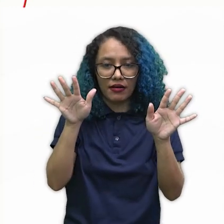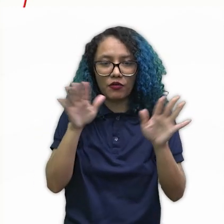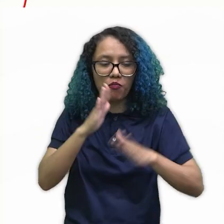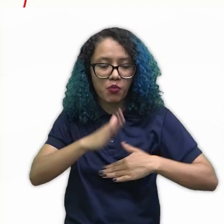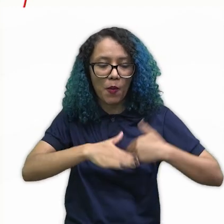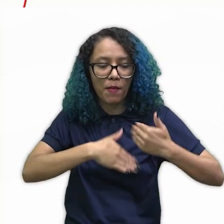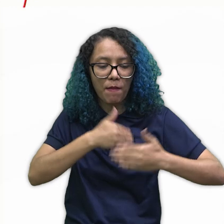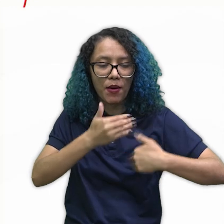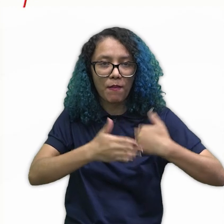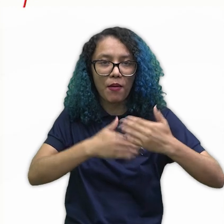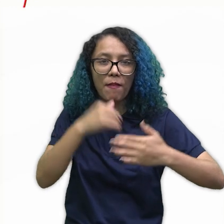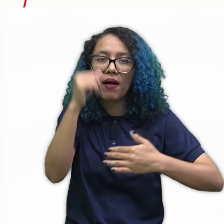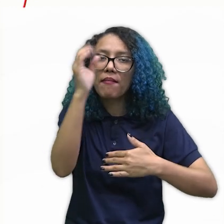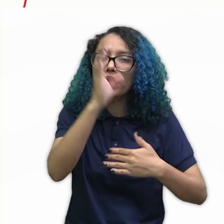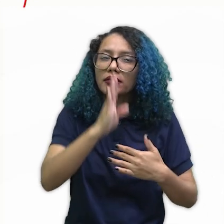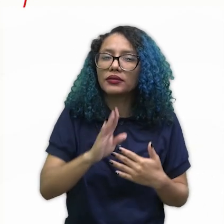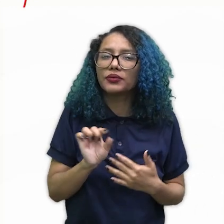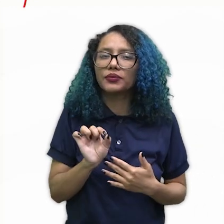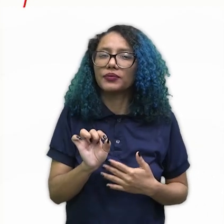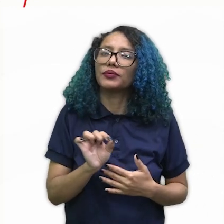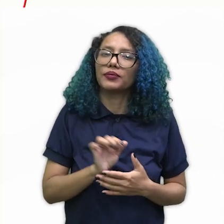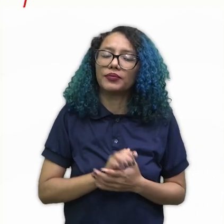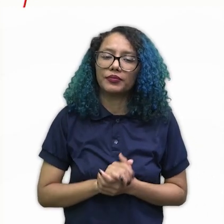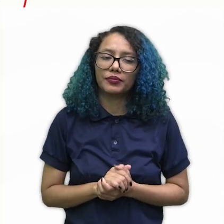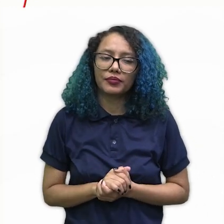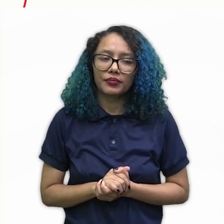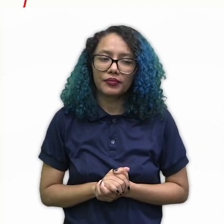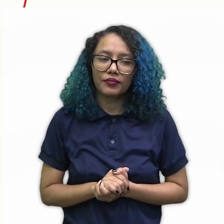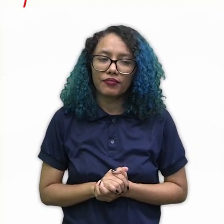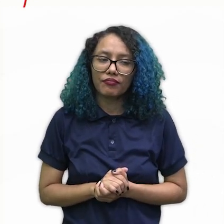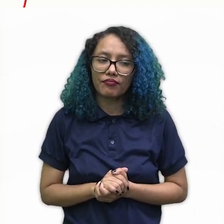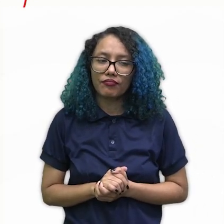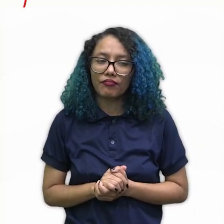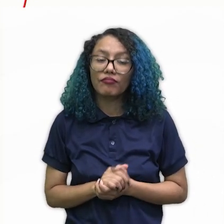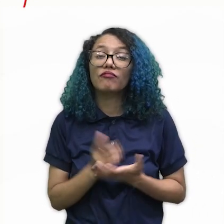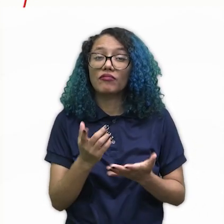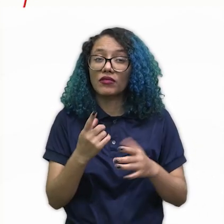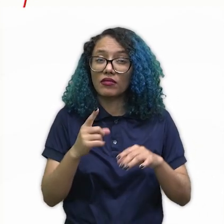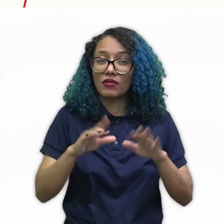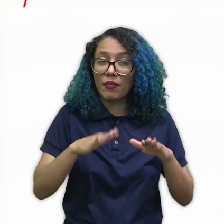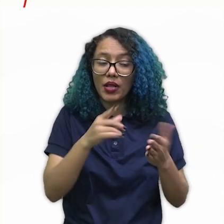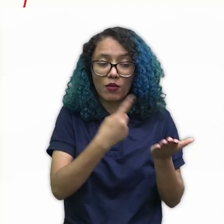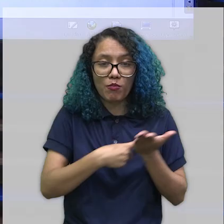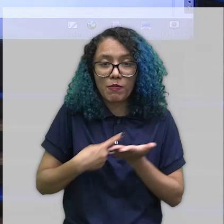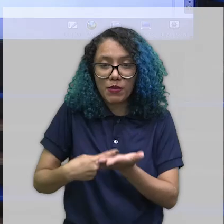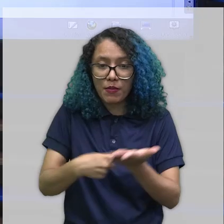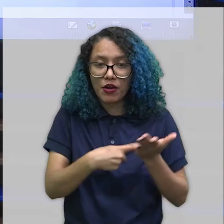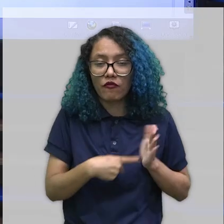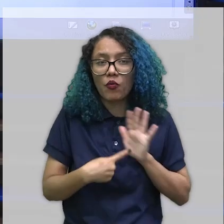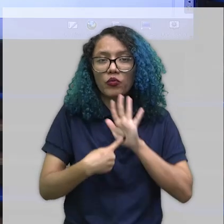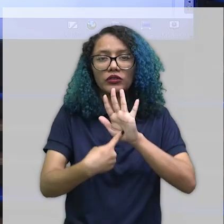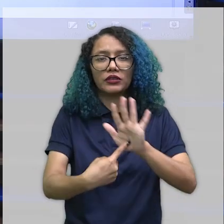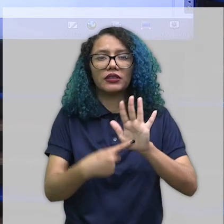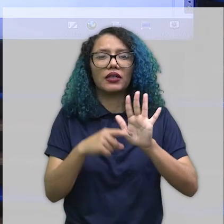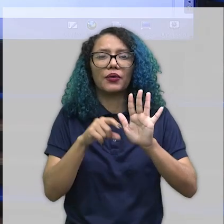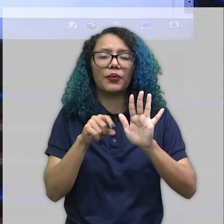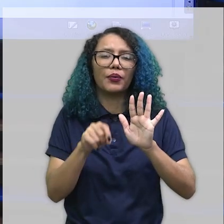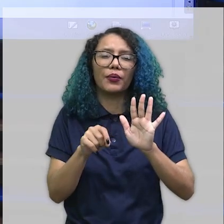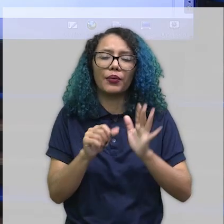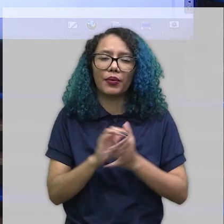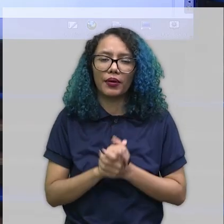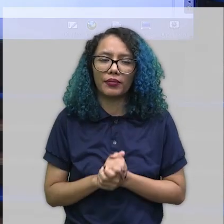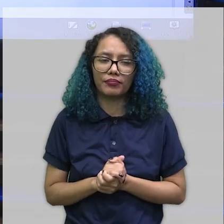território brasileiro a partir dos tratados que foram firmados, eu tenho aqui uma animação que